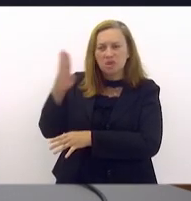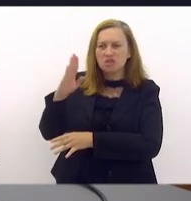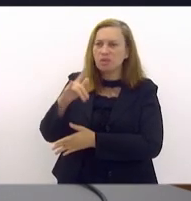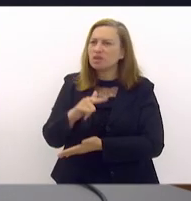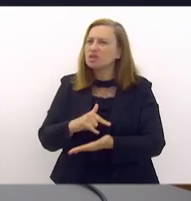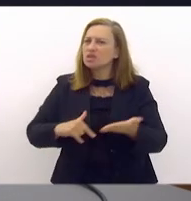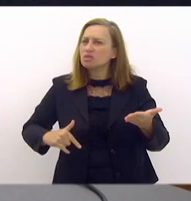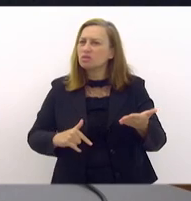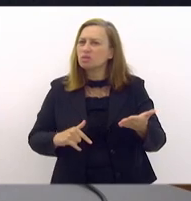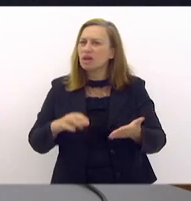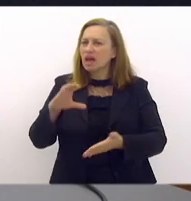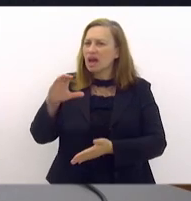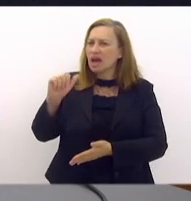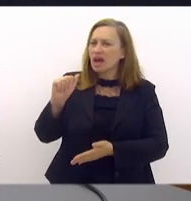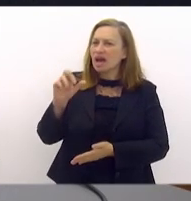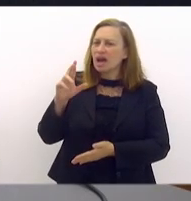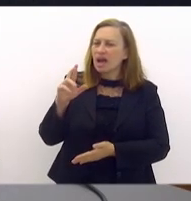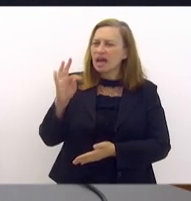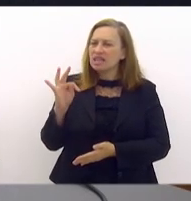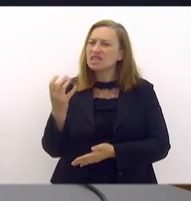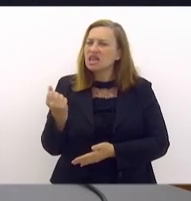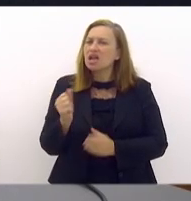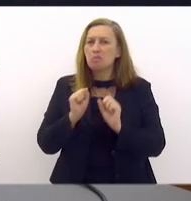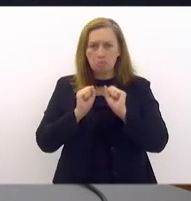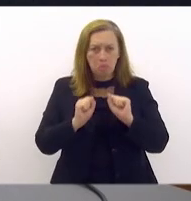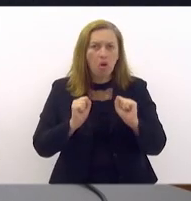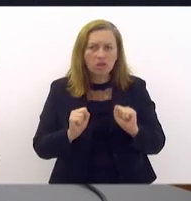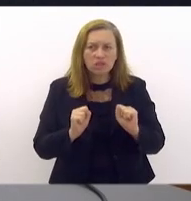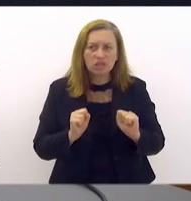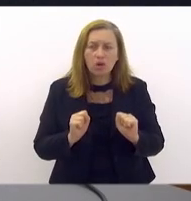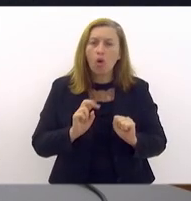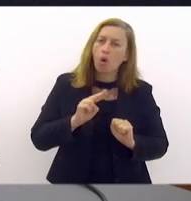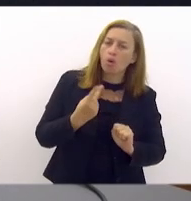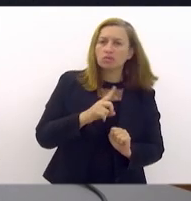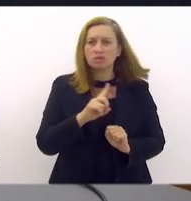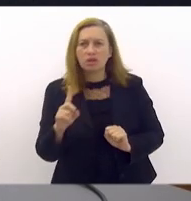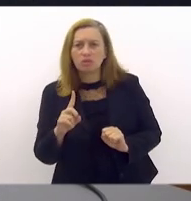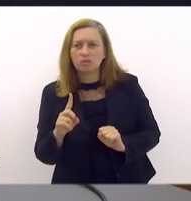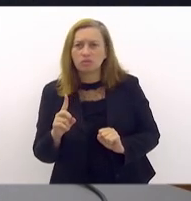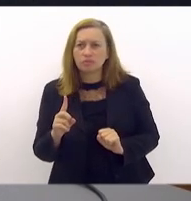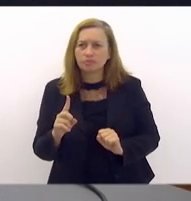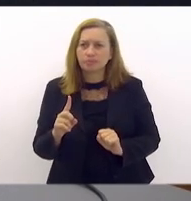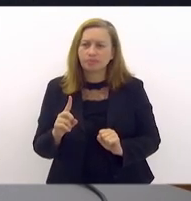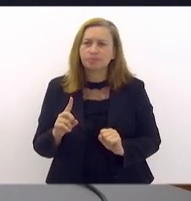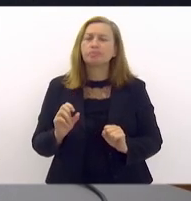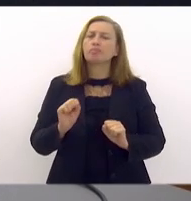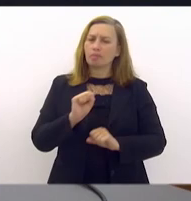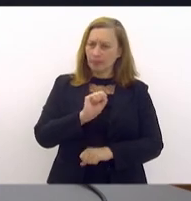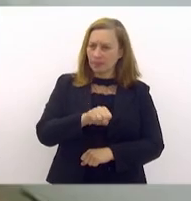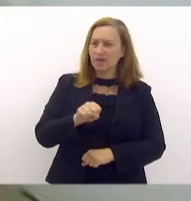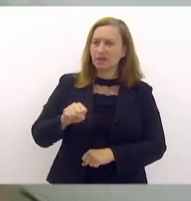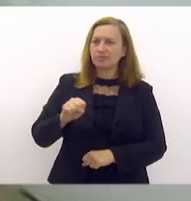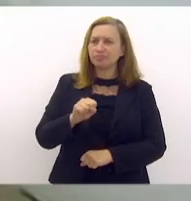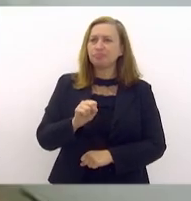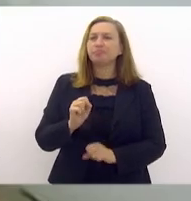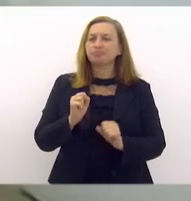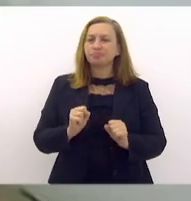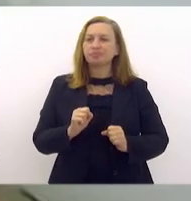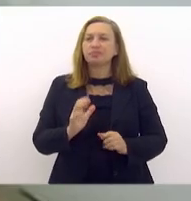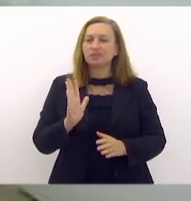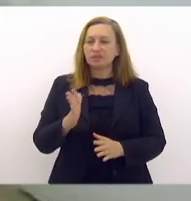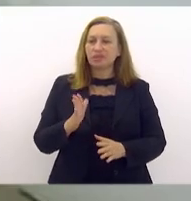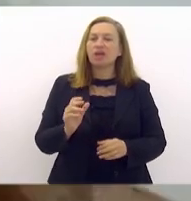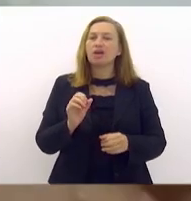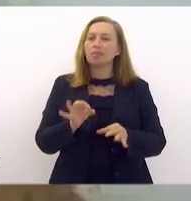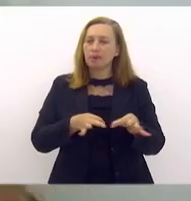documento, dessa cartilha, desse conteúdo? É possível ou não? Sim, é possível. A gente já fez em